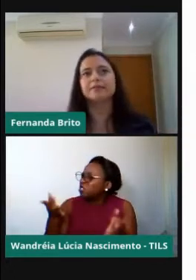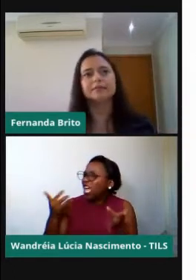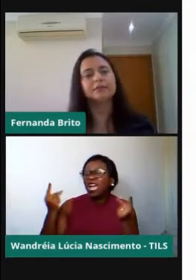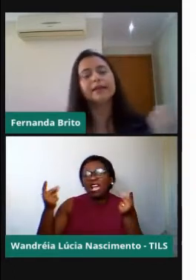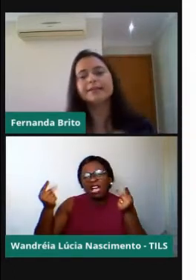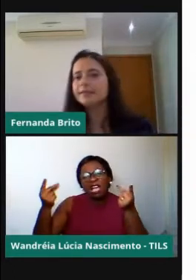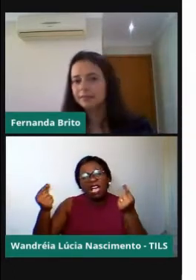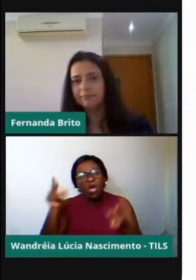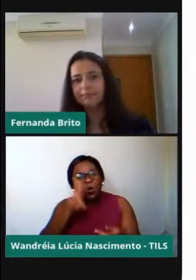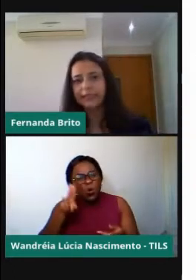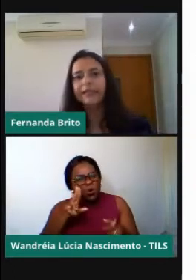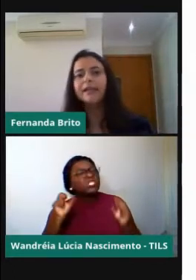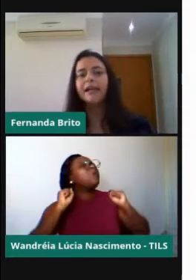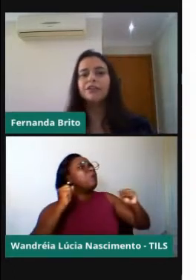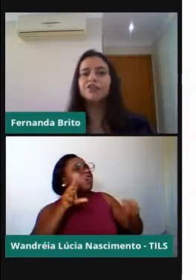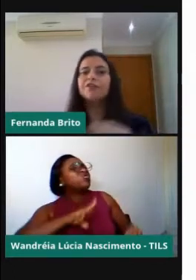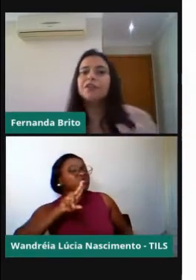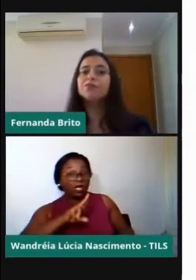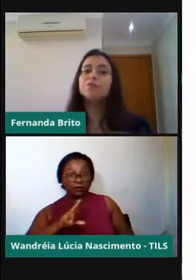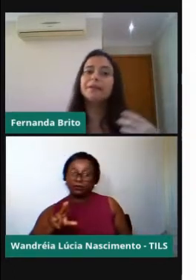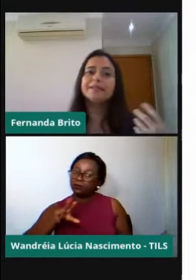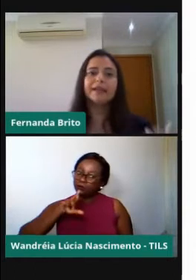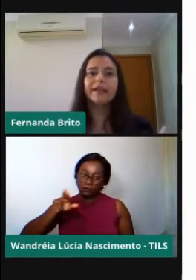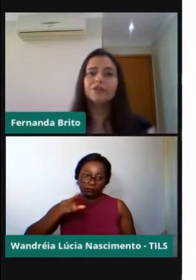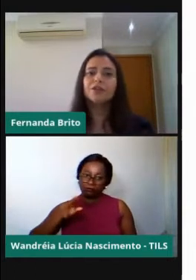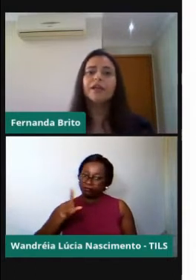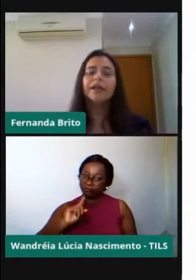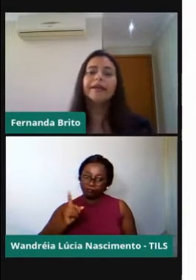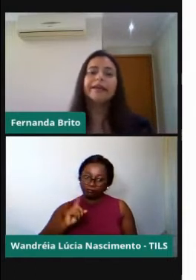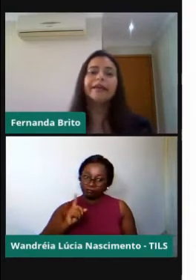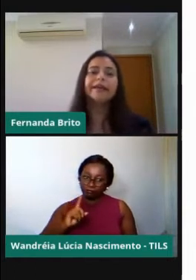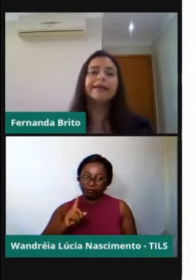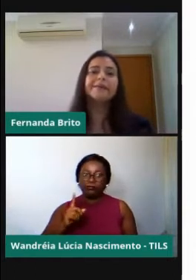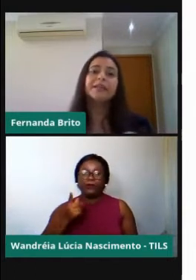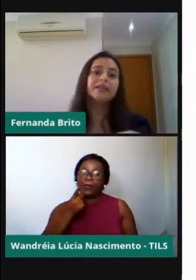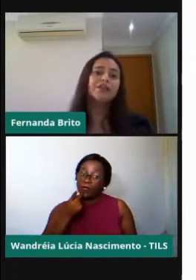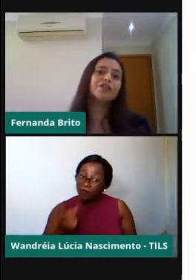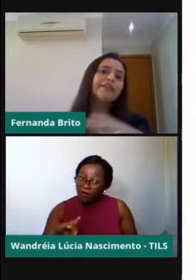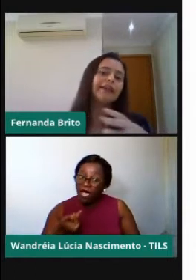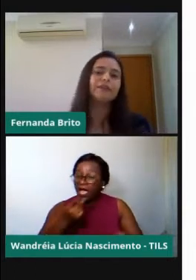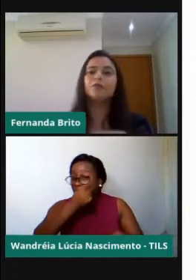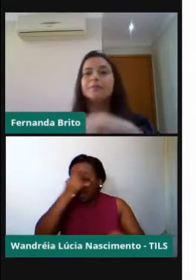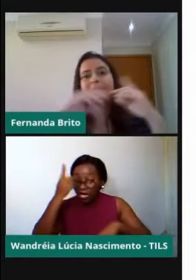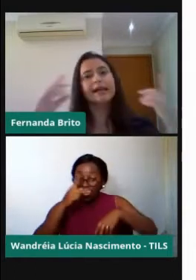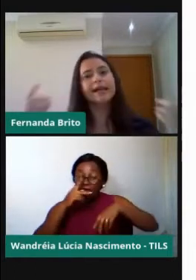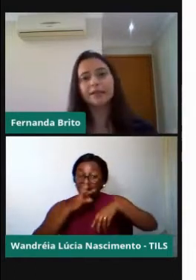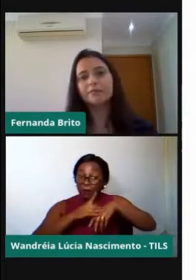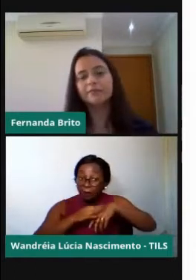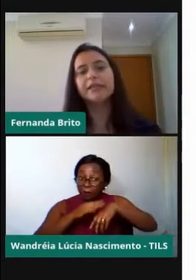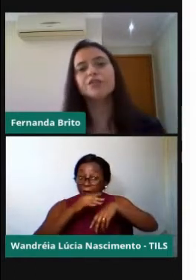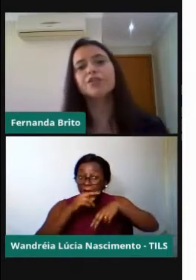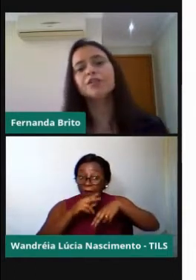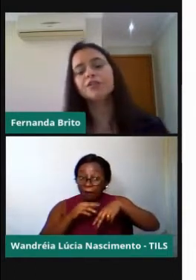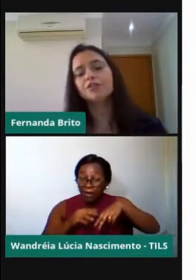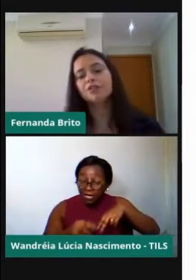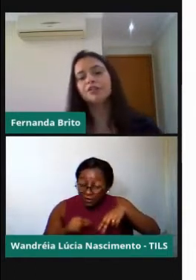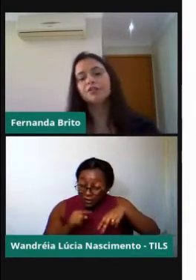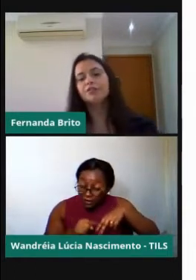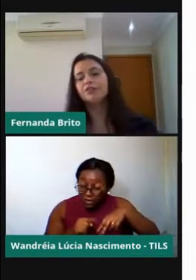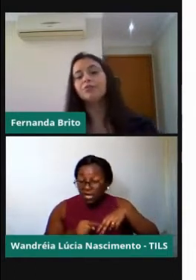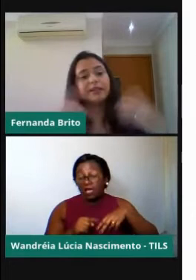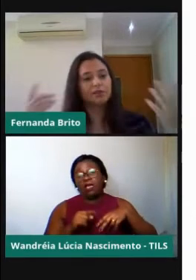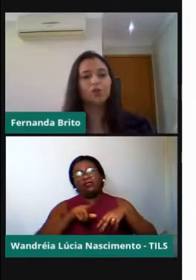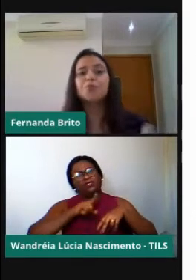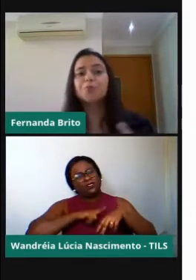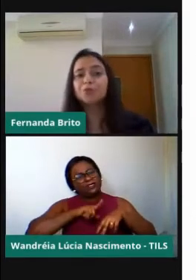pode usar. Não é assim, né? A gente está falando de um paciente que já tem uma série, né,